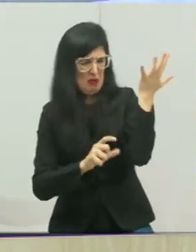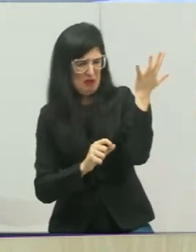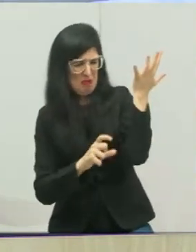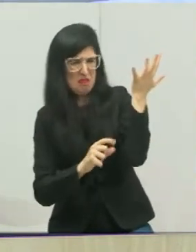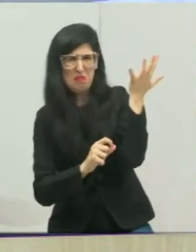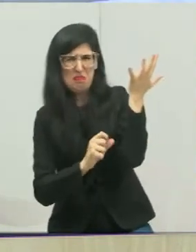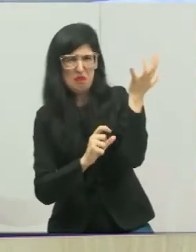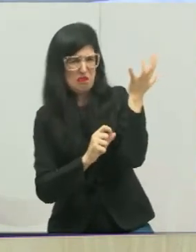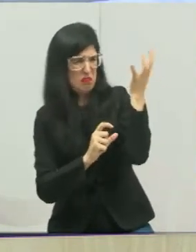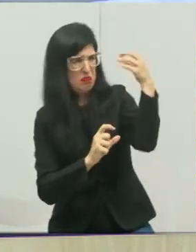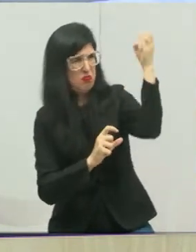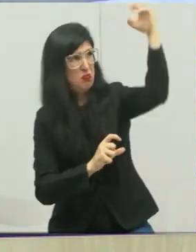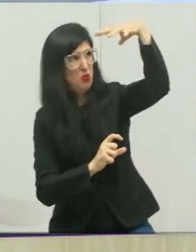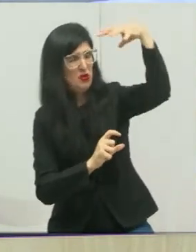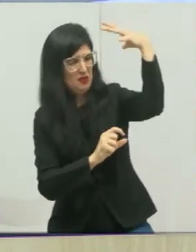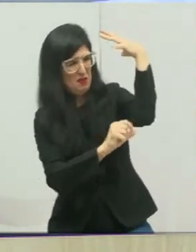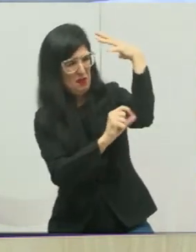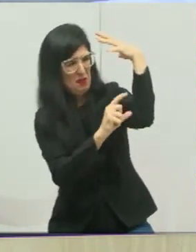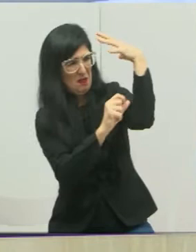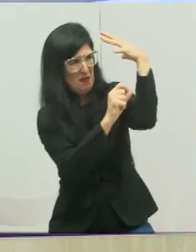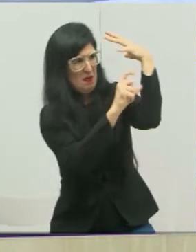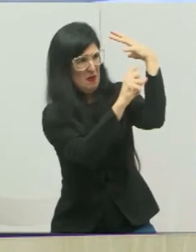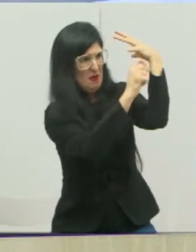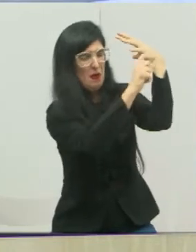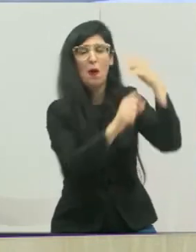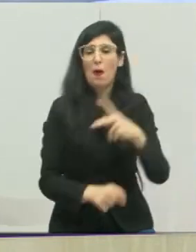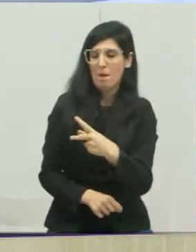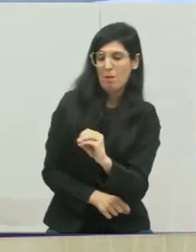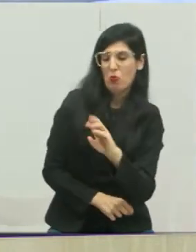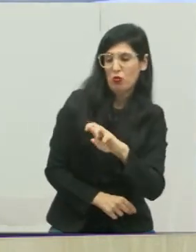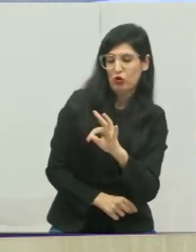dos Paturis, no bairro Estância Porto Velho, em